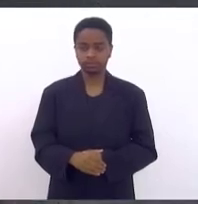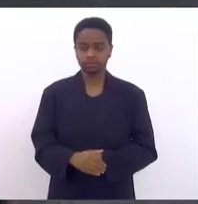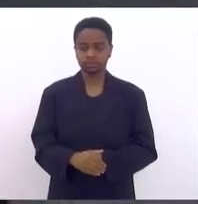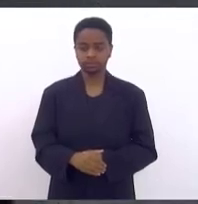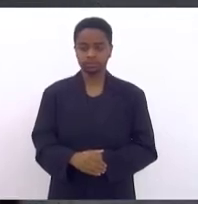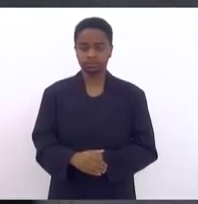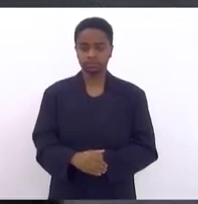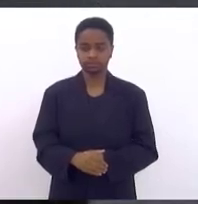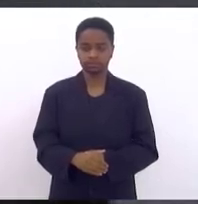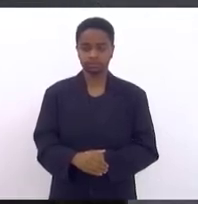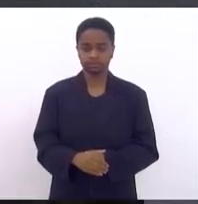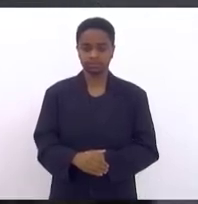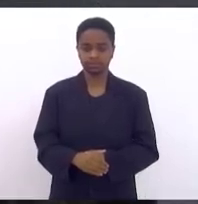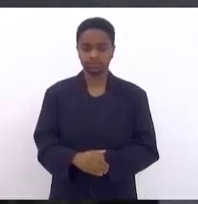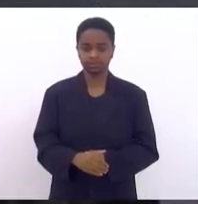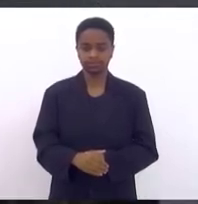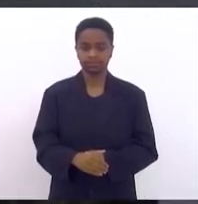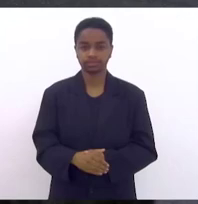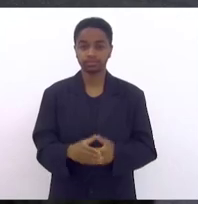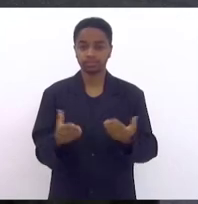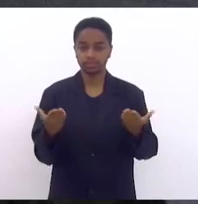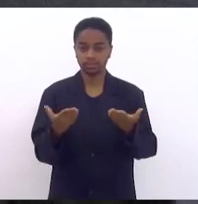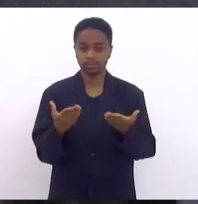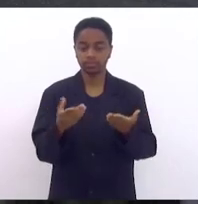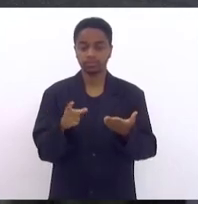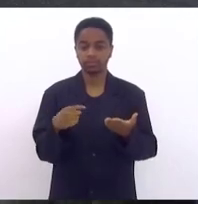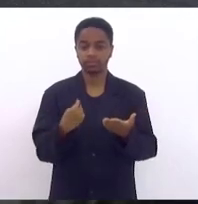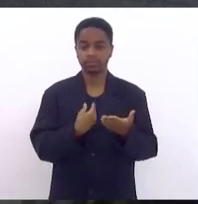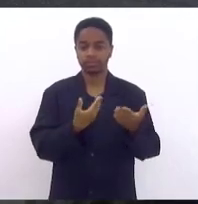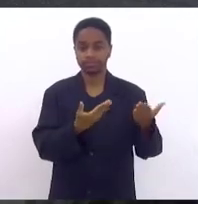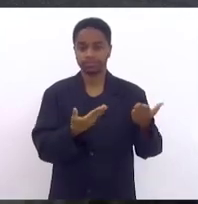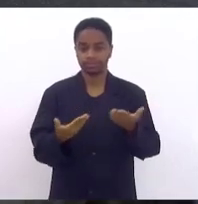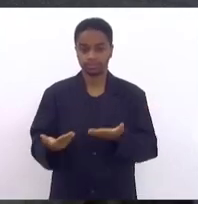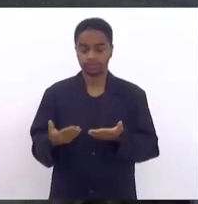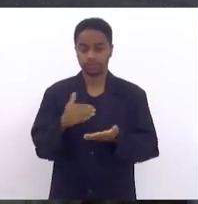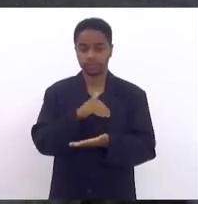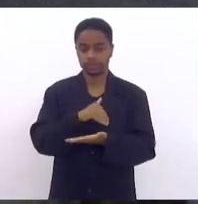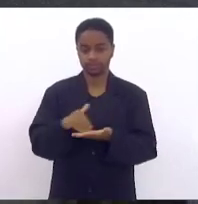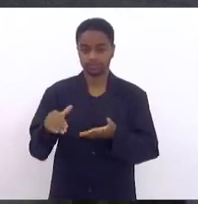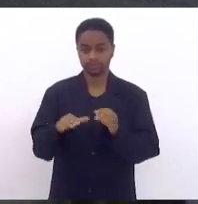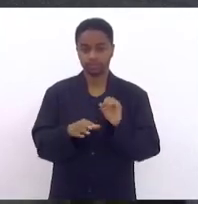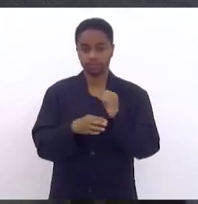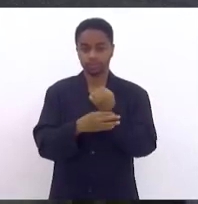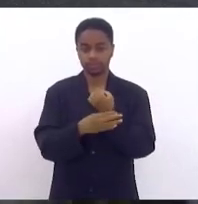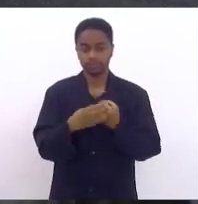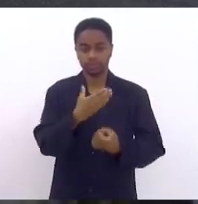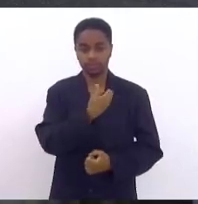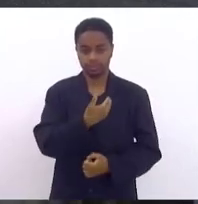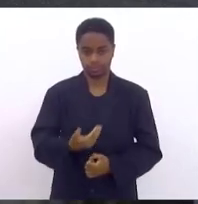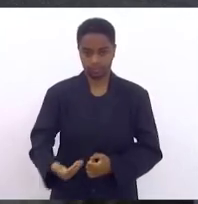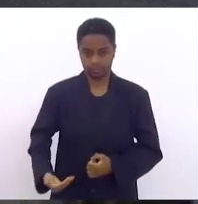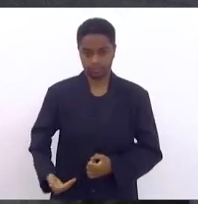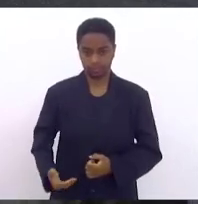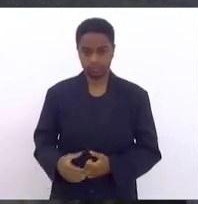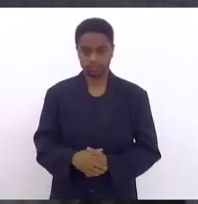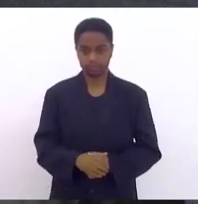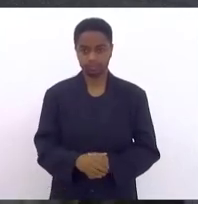Hoje foi decidido se expedir um convite ao secretário de Segurança Pública,